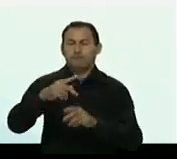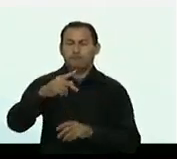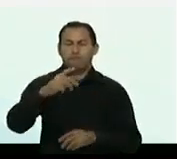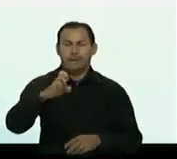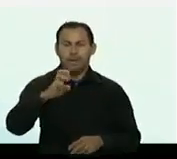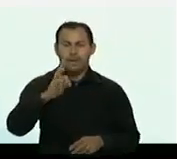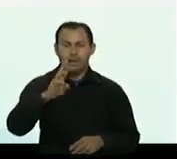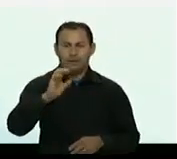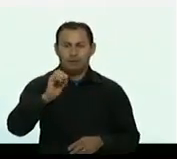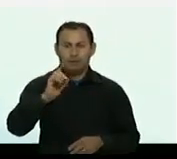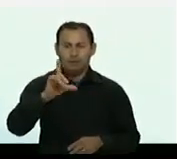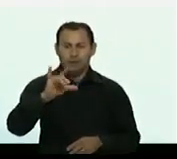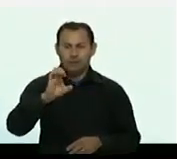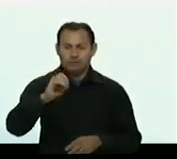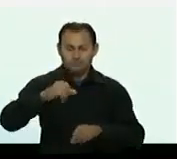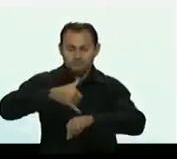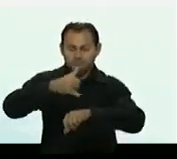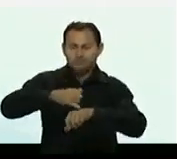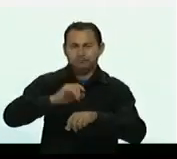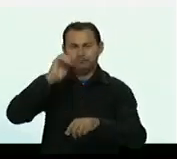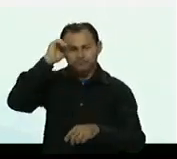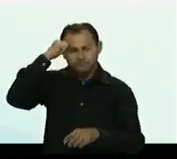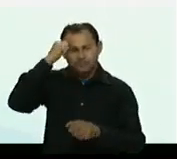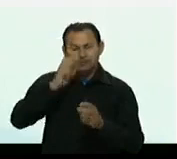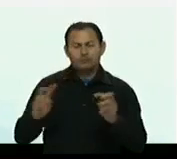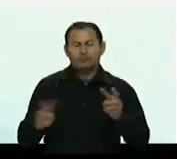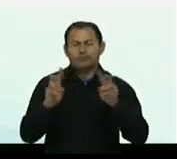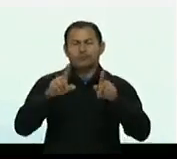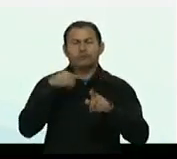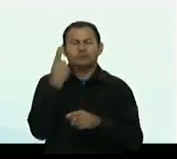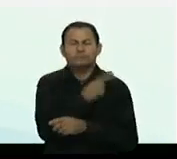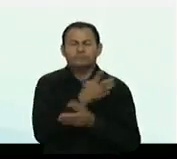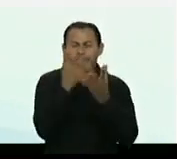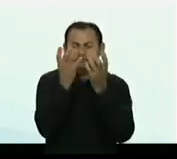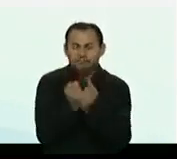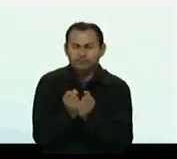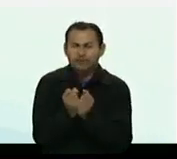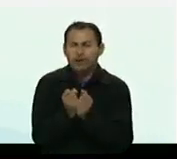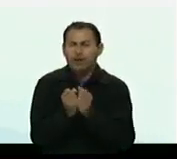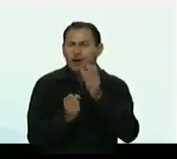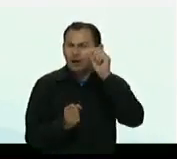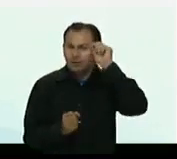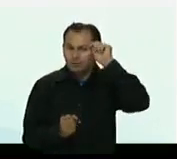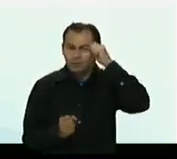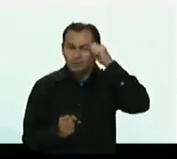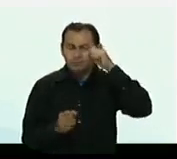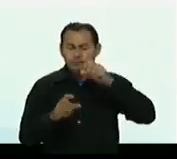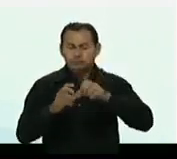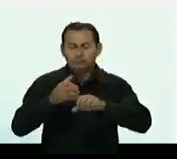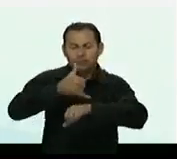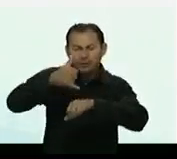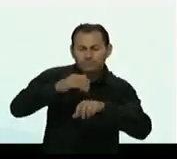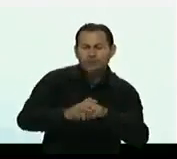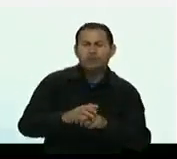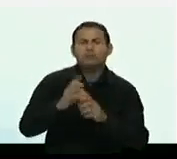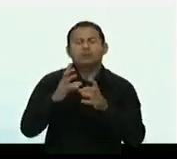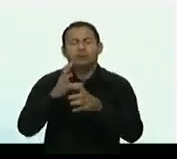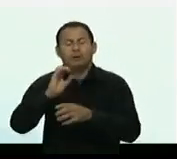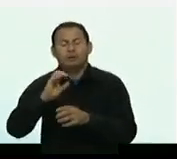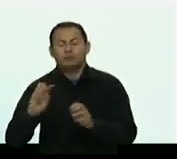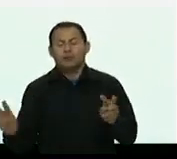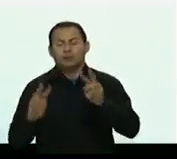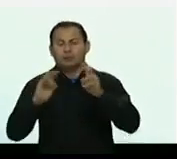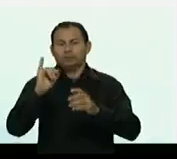para determinar esse preço desse combustível, nós temos que levar em consideração a cotação internacional do